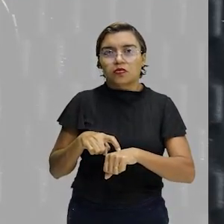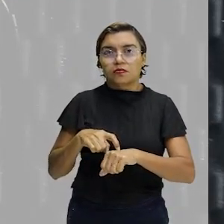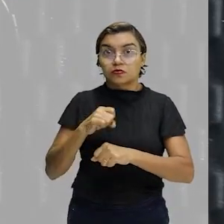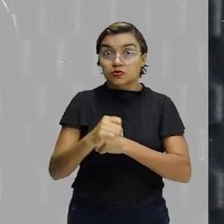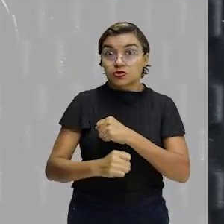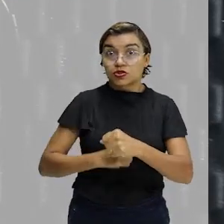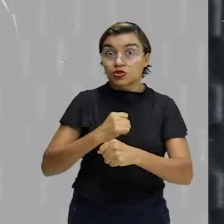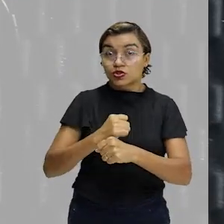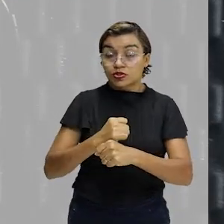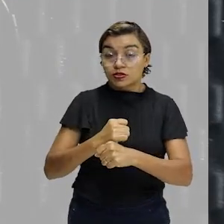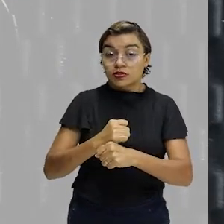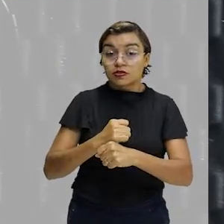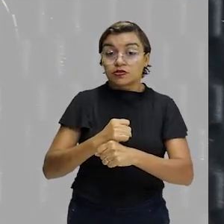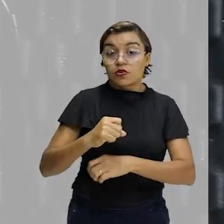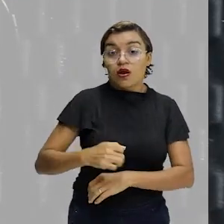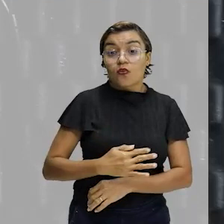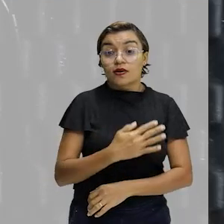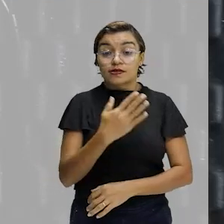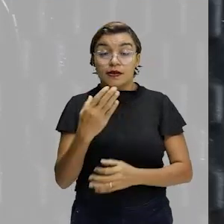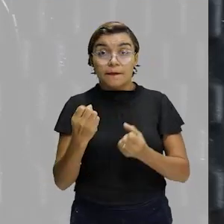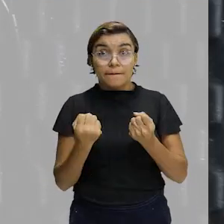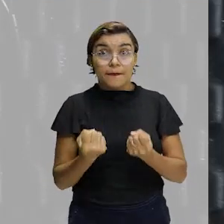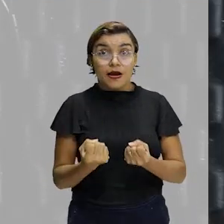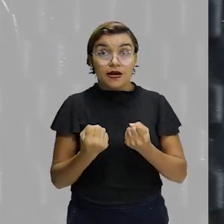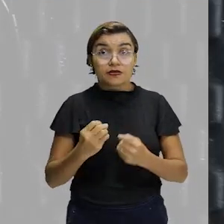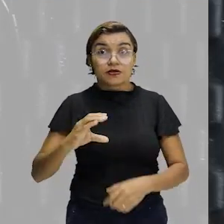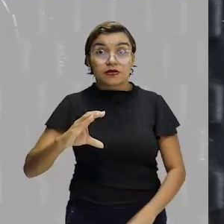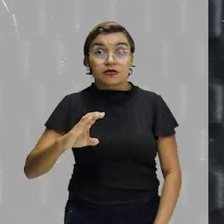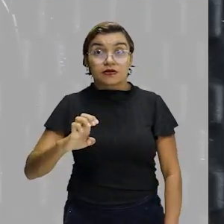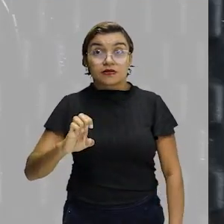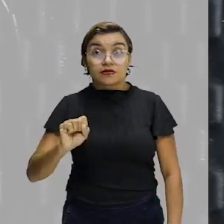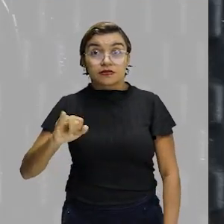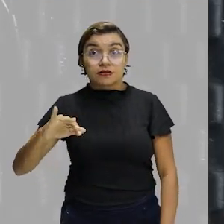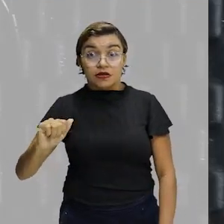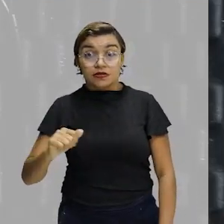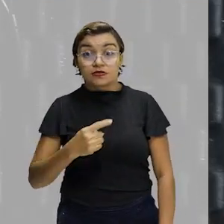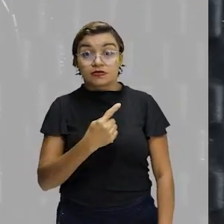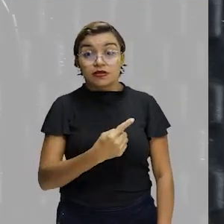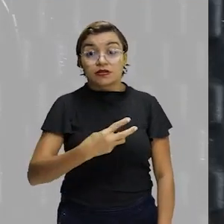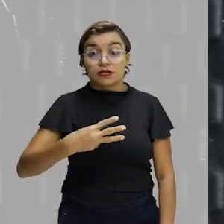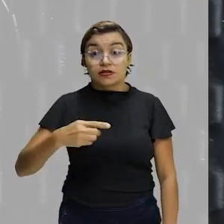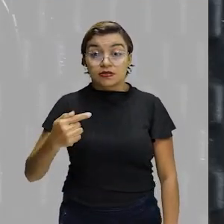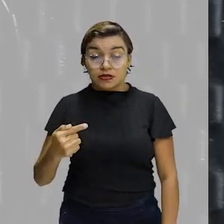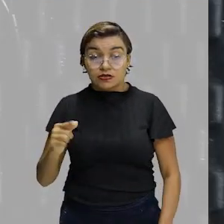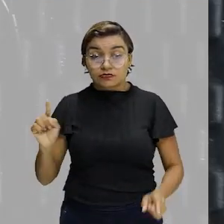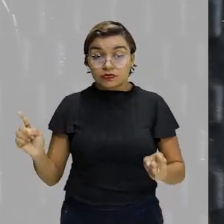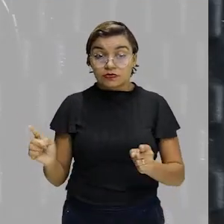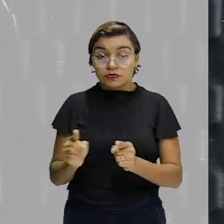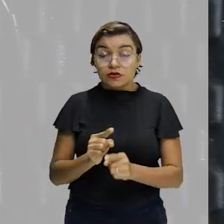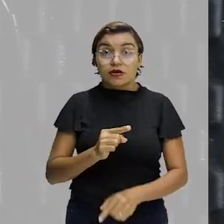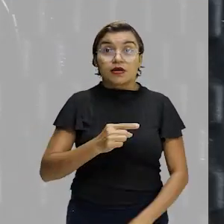anos para que uma quantidade de massa do césio-137